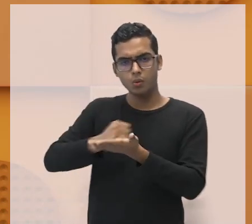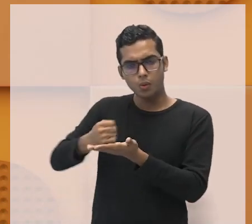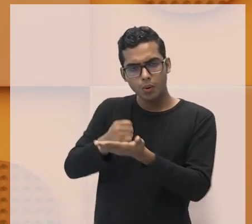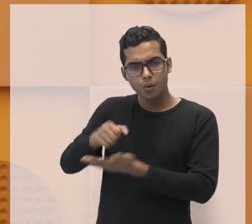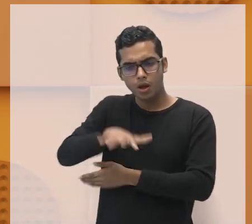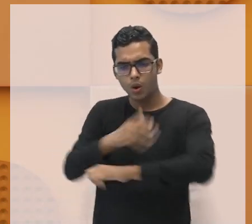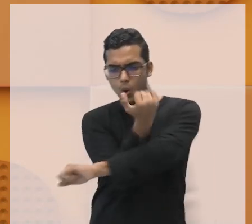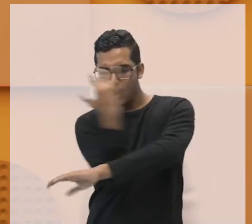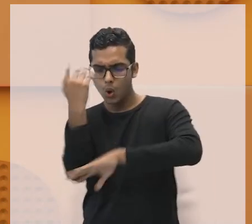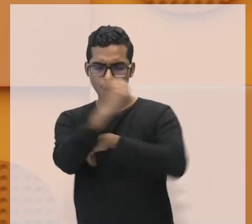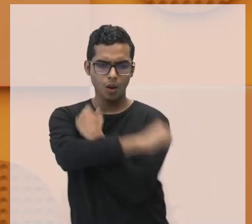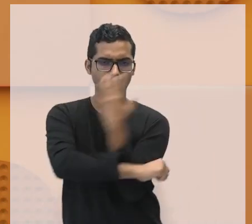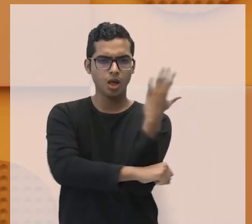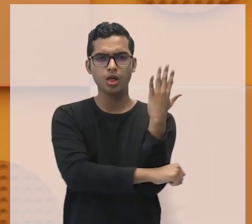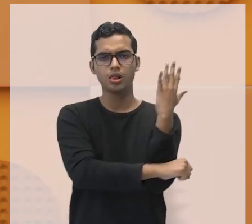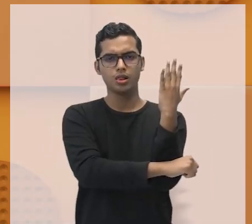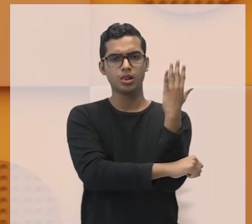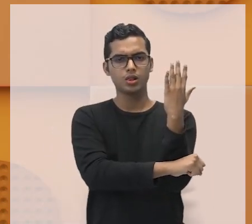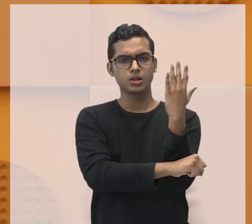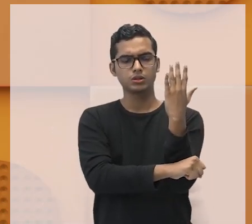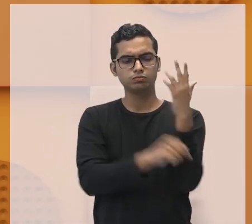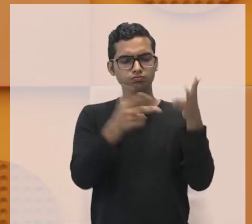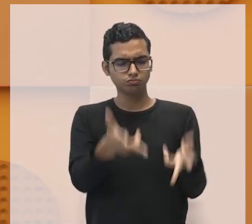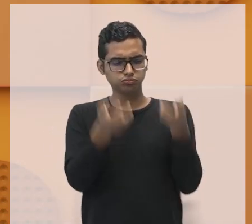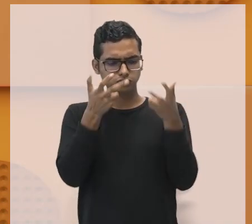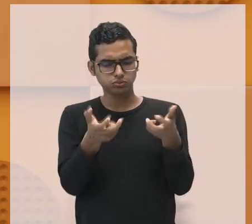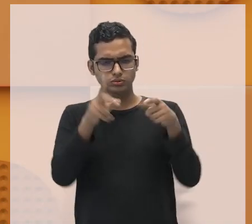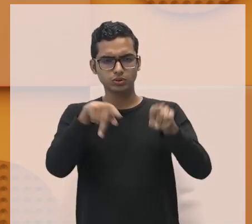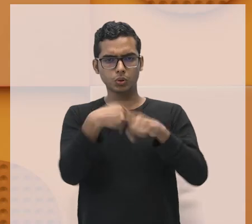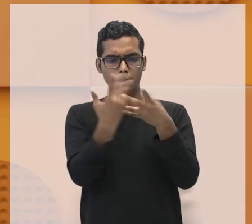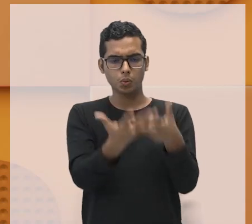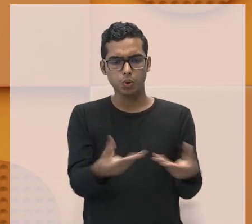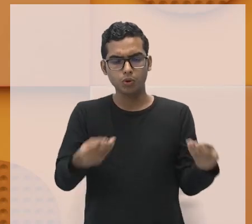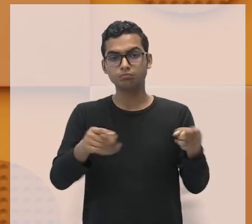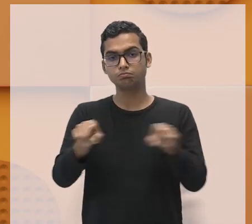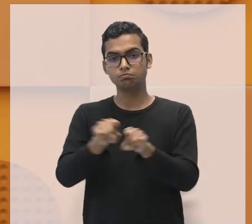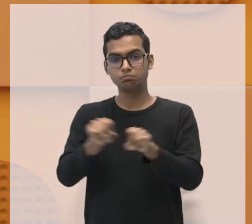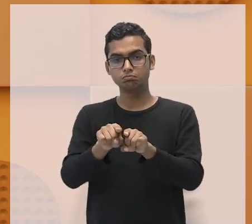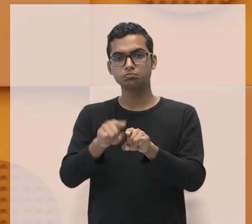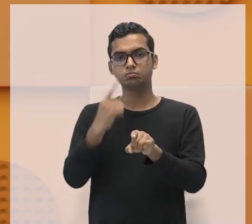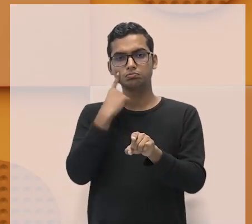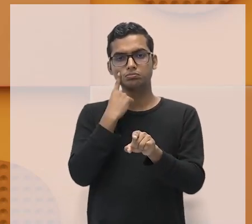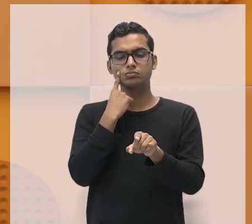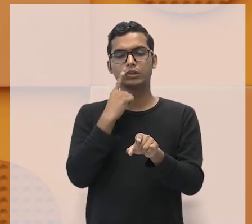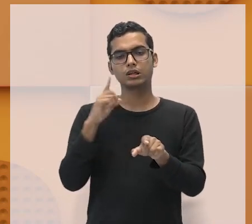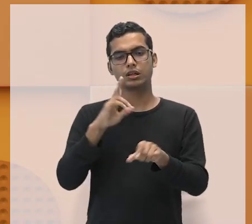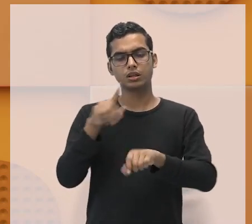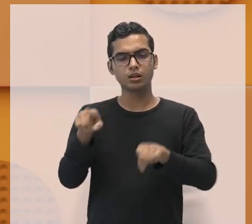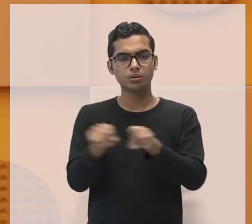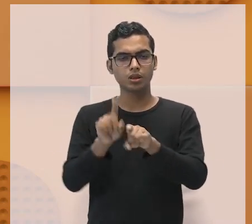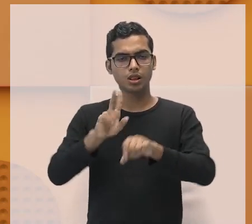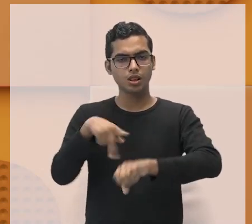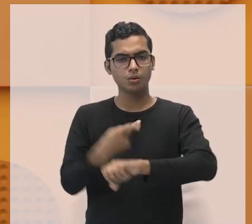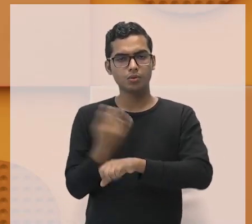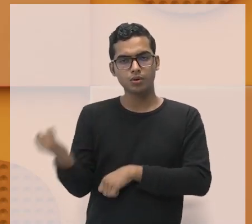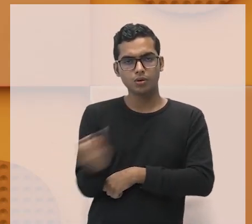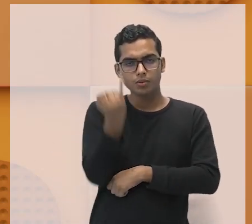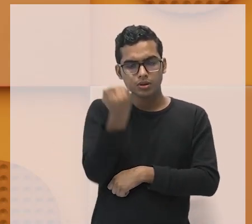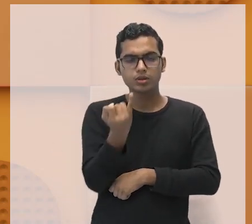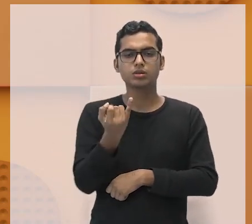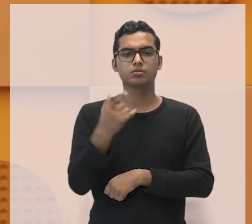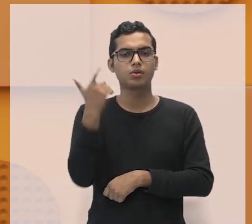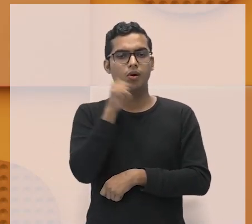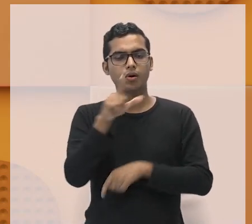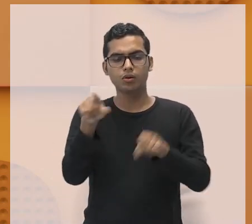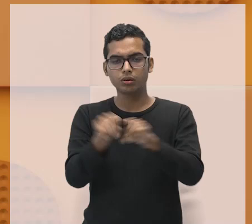formação vegetal e ela acaba se extinguindo, e de repente essa formação vegetal é importante para a produção de um